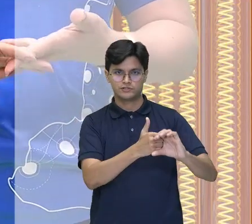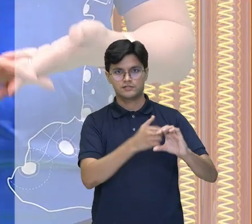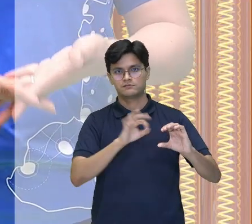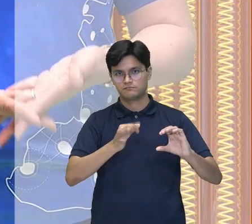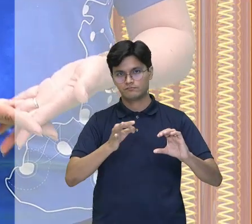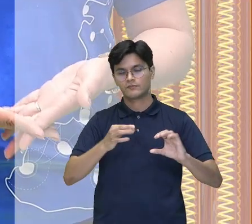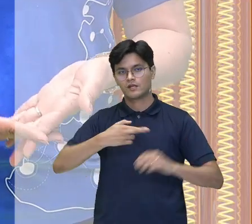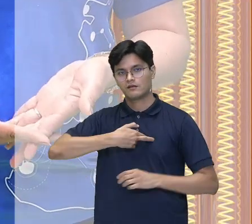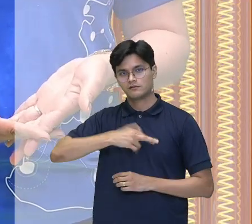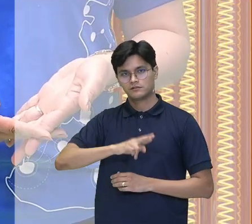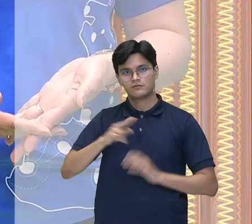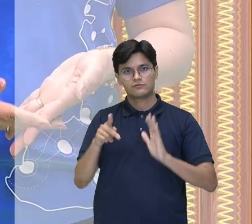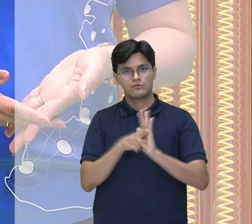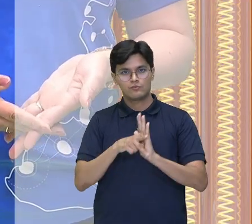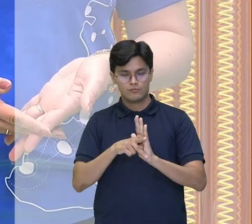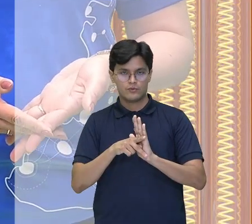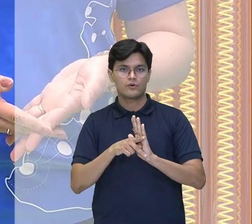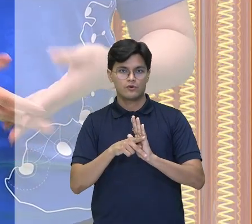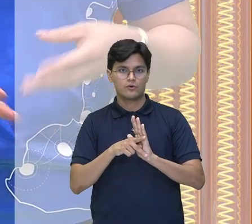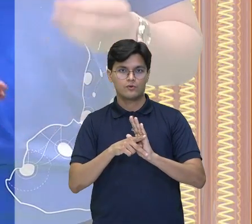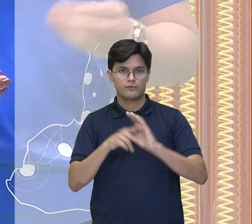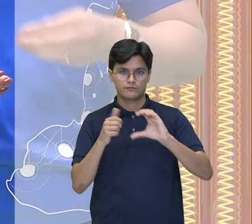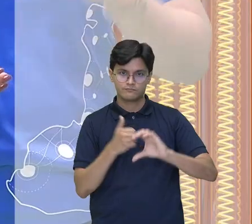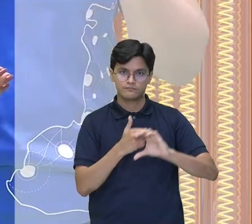né, vinda ali com os povos